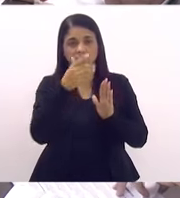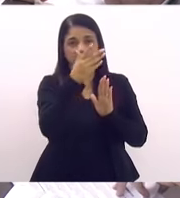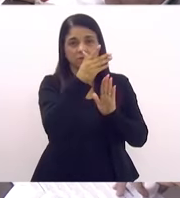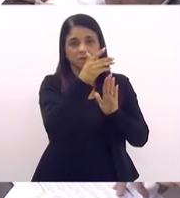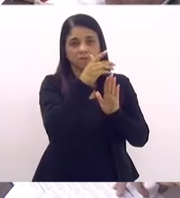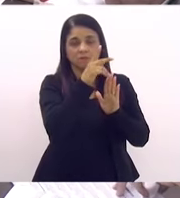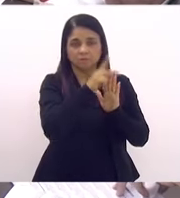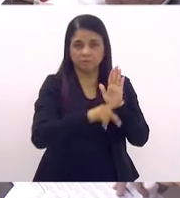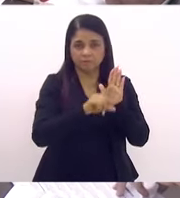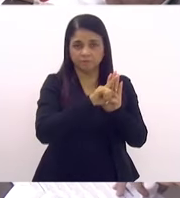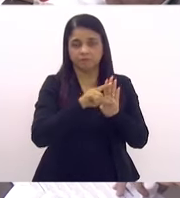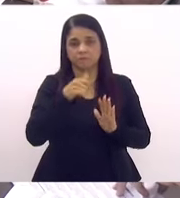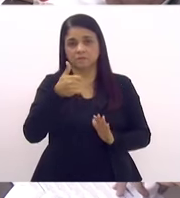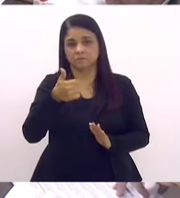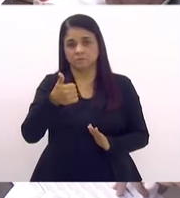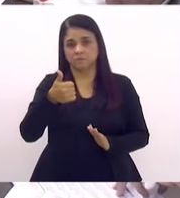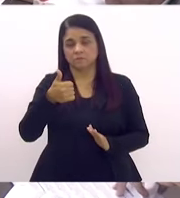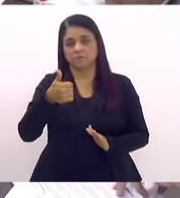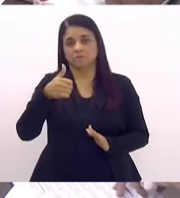113.